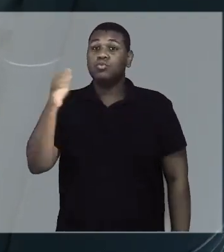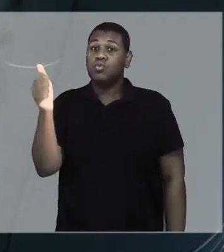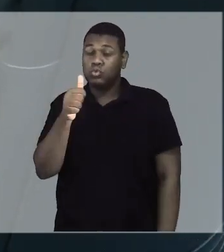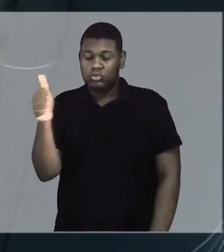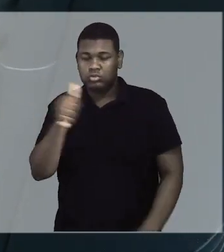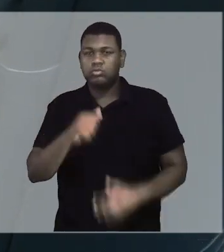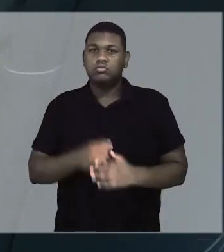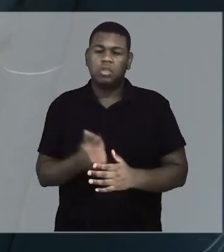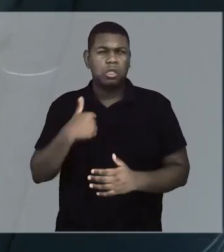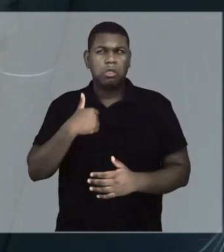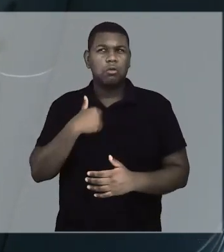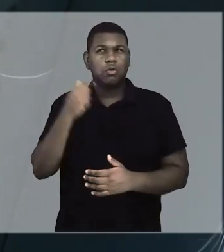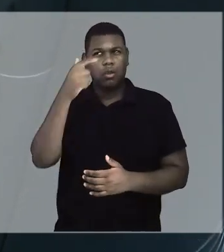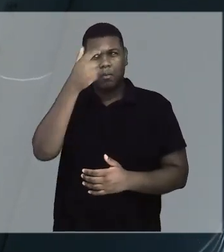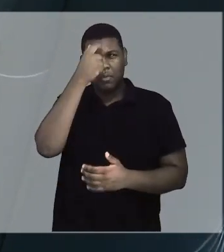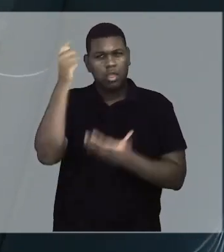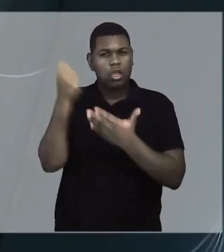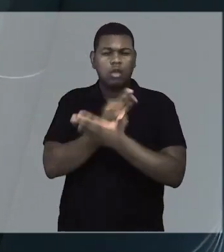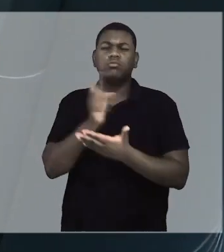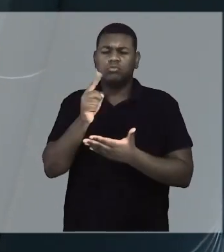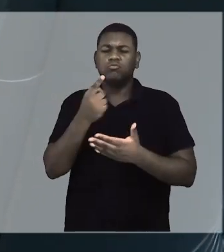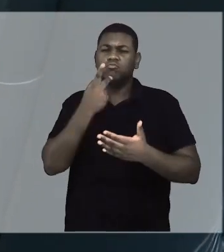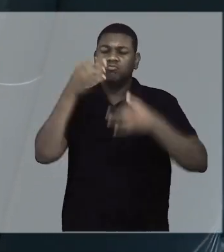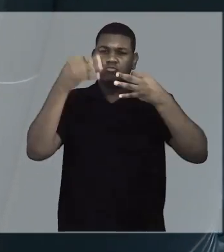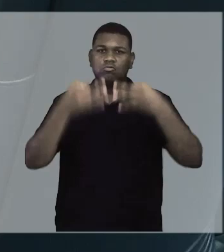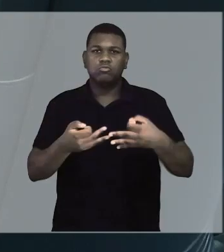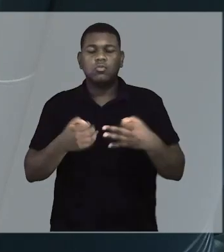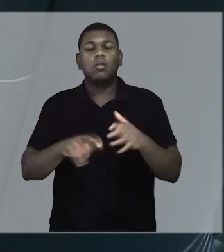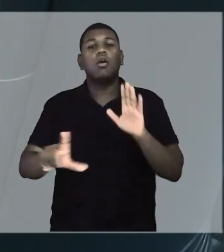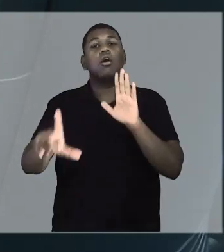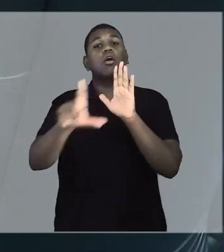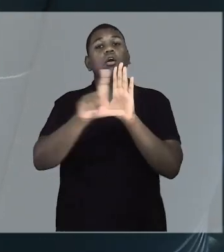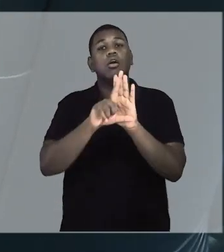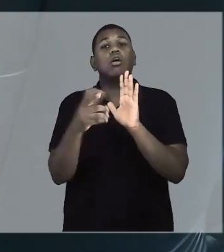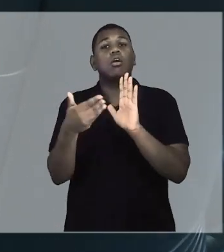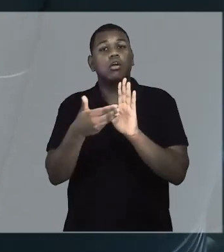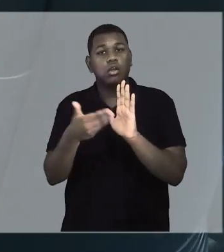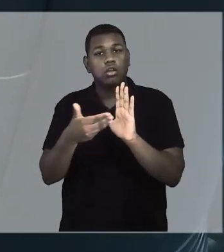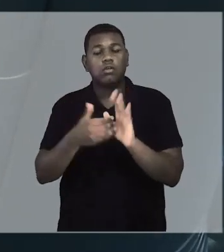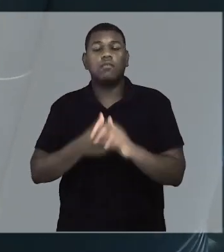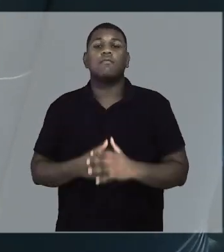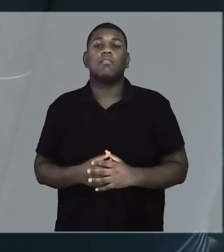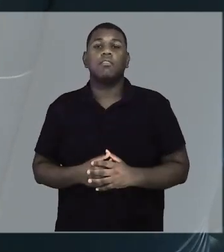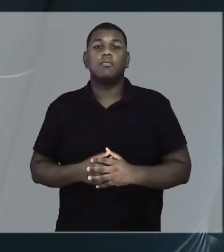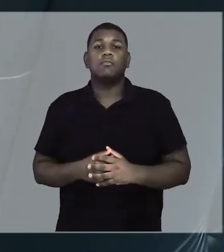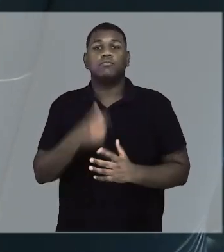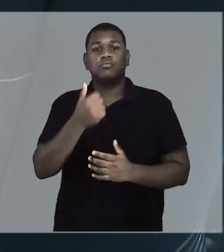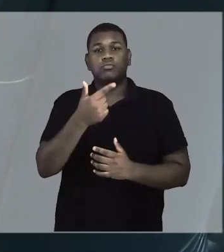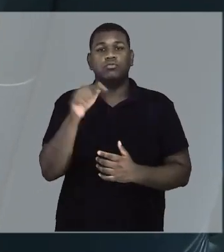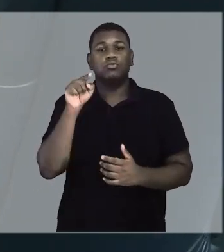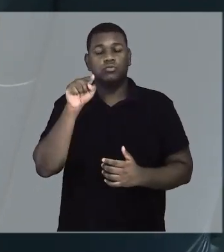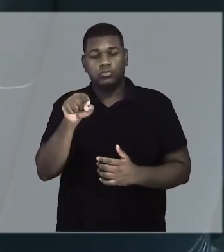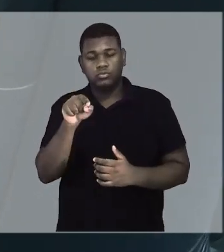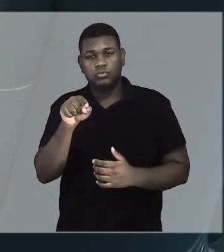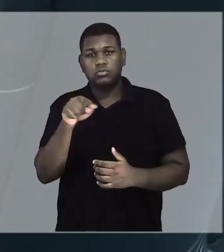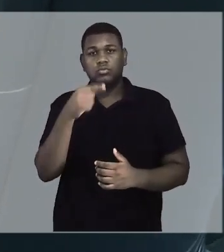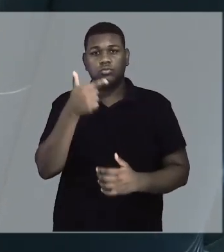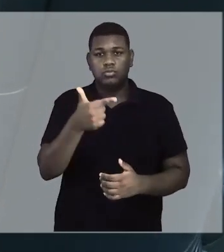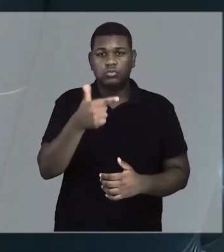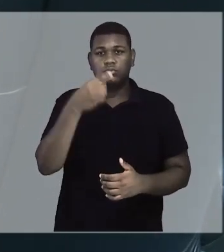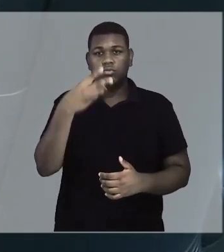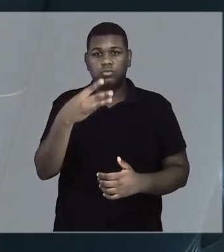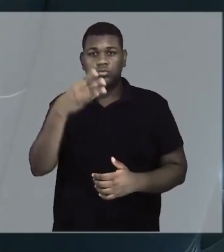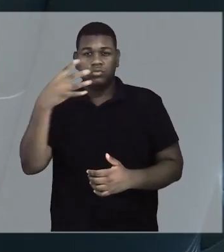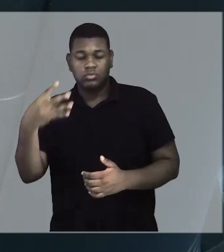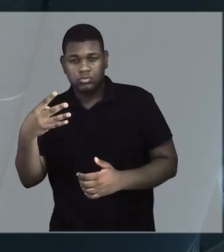12.234/2010. O crédito foi constituído em 2011, se não me falha a minha memória, 10 de 5 de 2011. Portanto, a lei não é